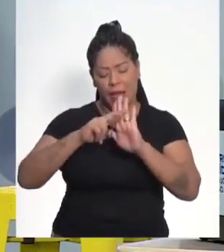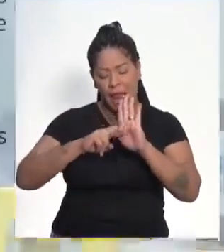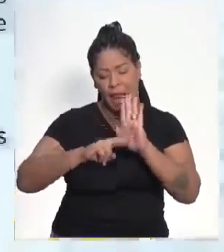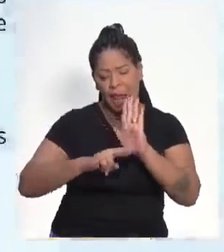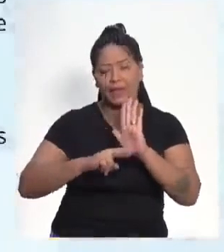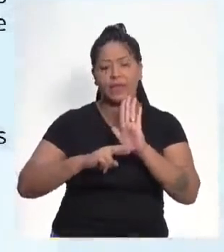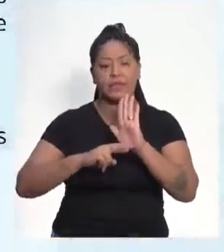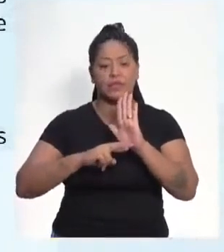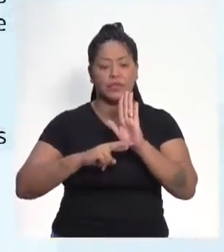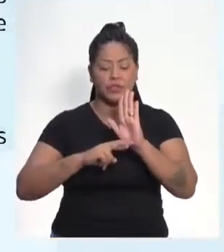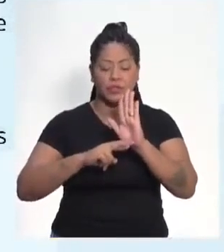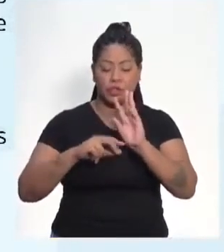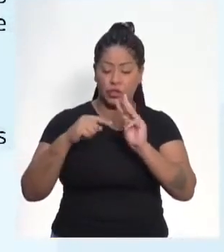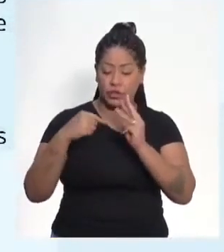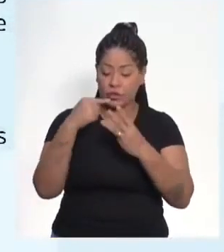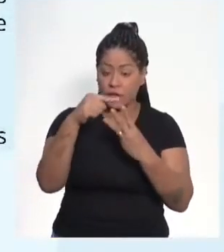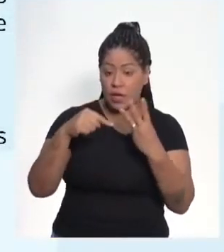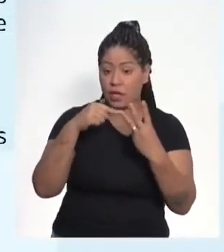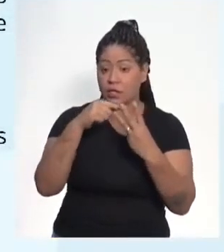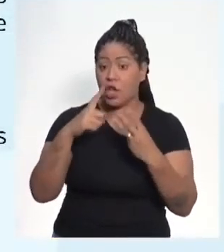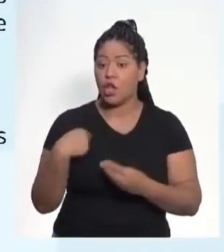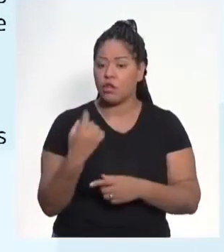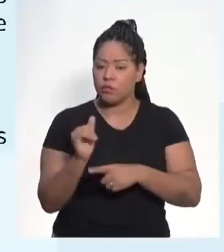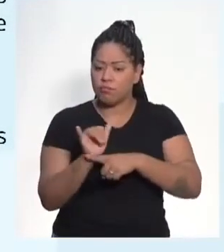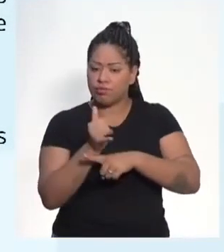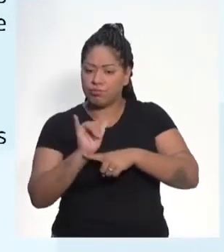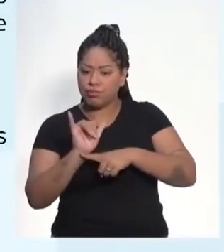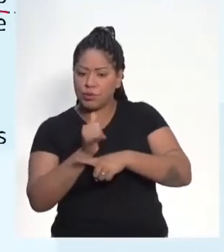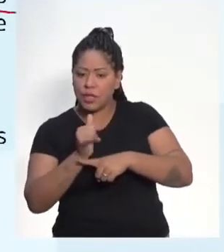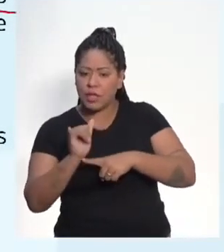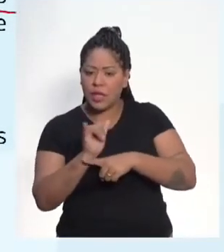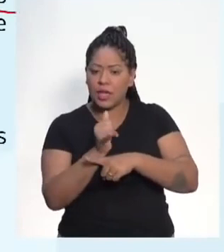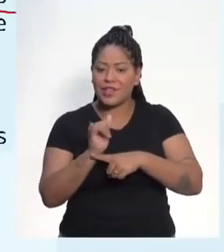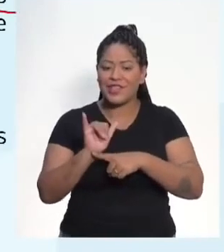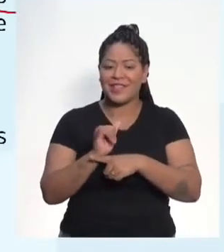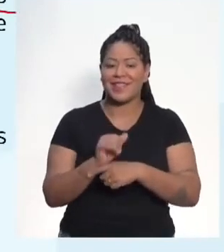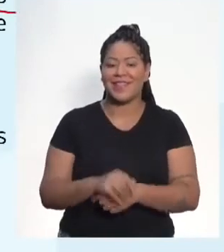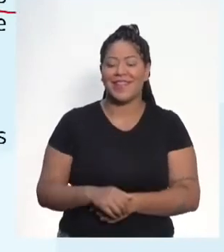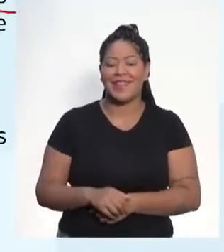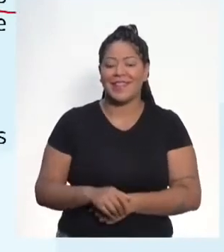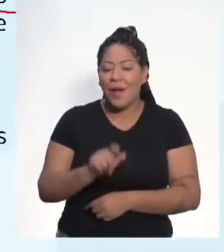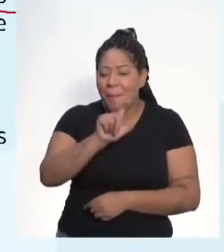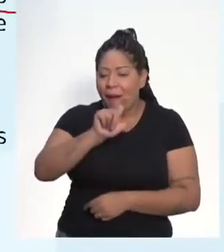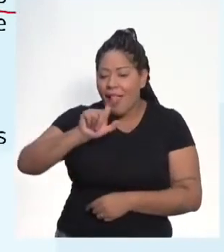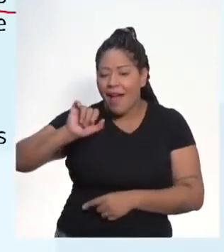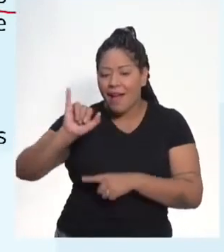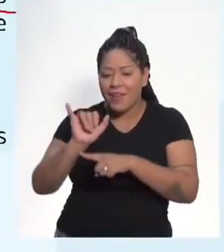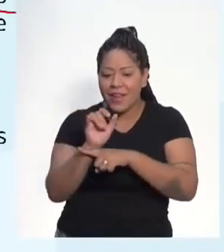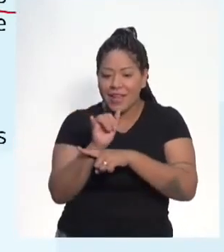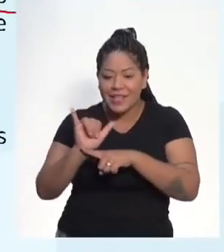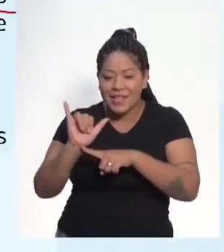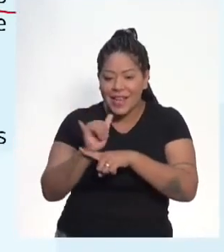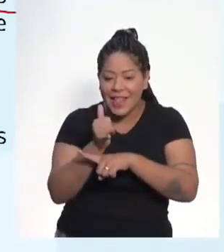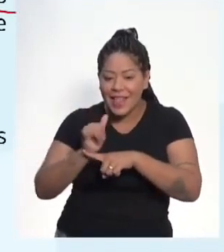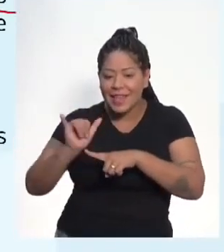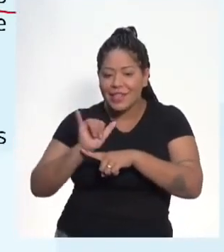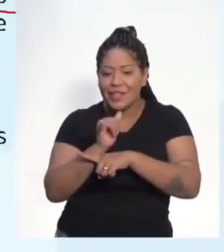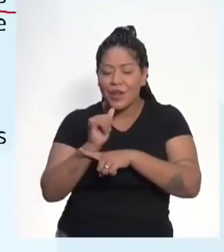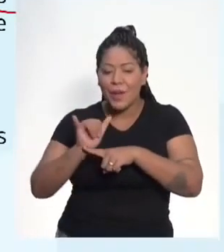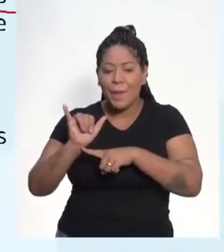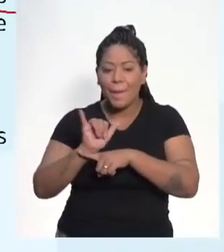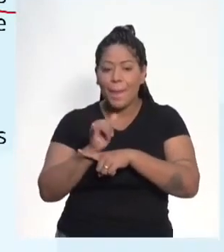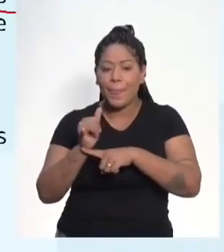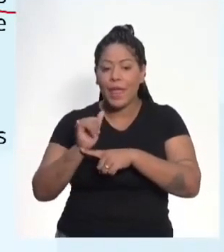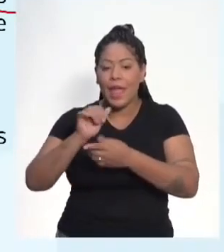utilizar, mas a gente vai utilizar estratégias pessoais. Eu gosto dessa palavra aqui, Alessandra, essa ideia das estratégias pessoais,